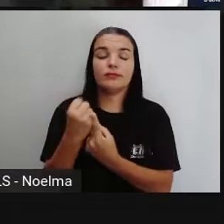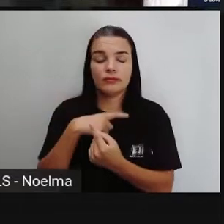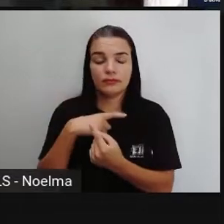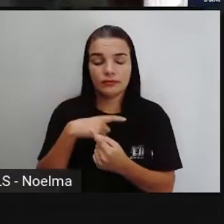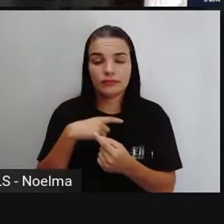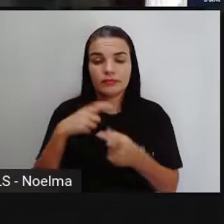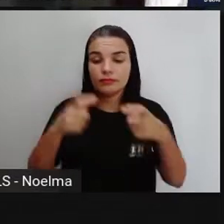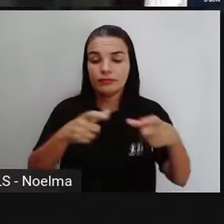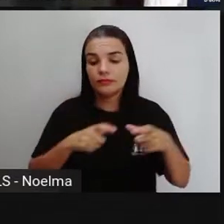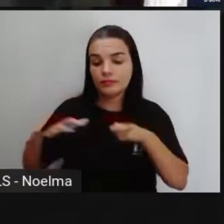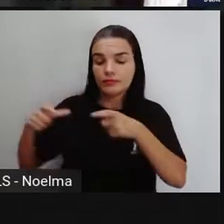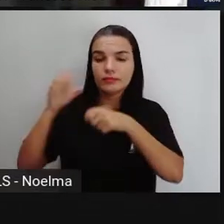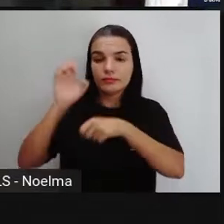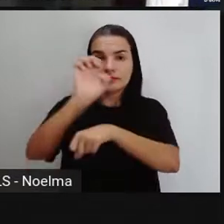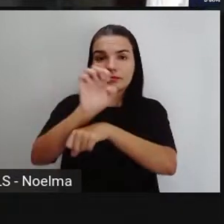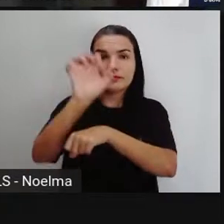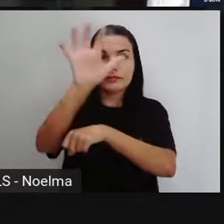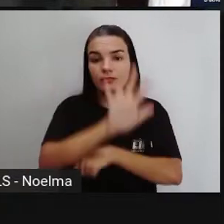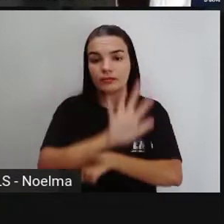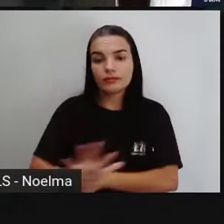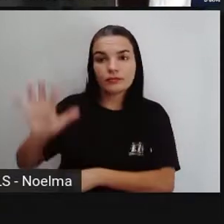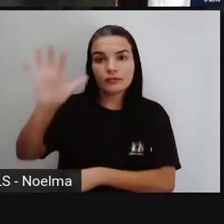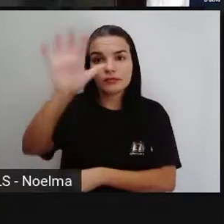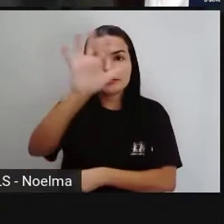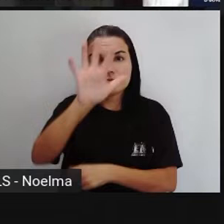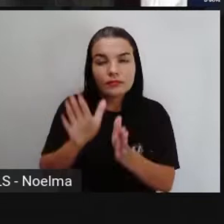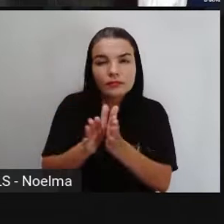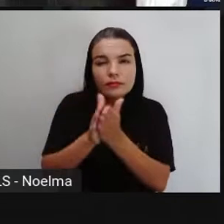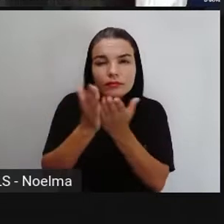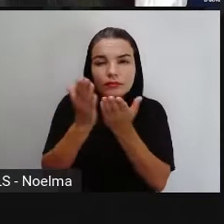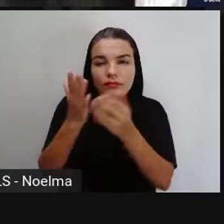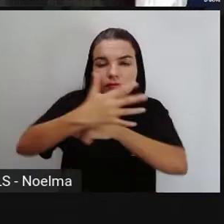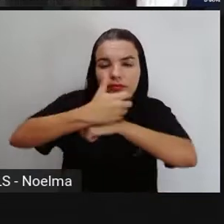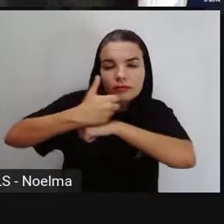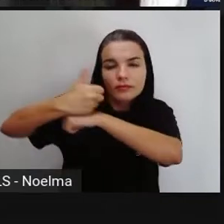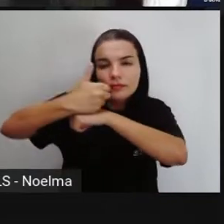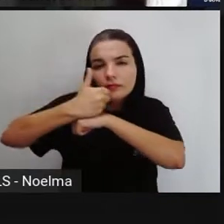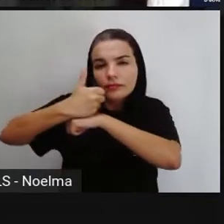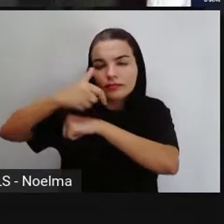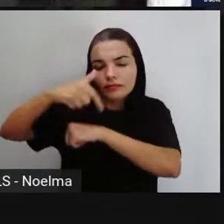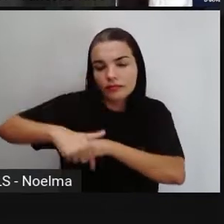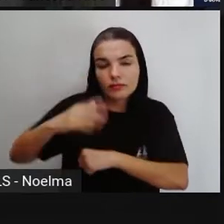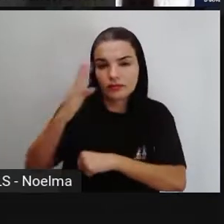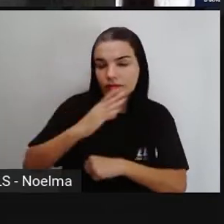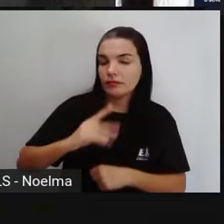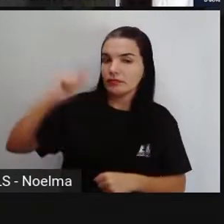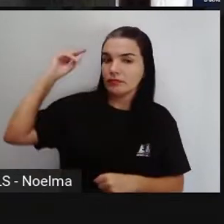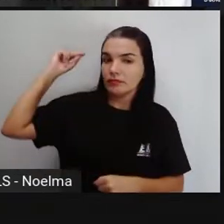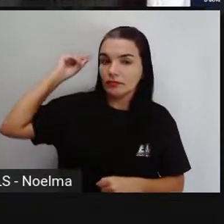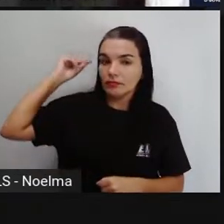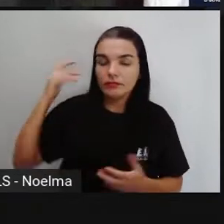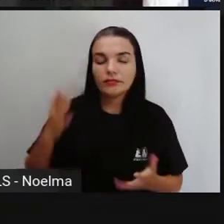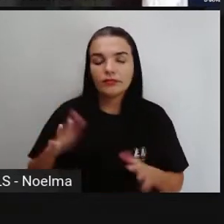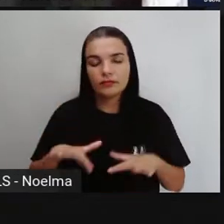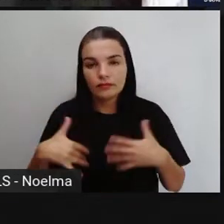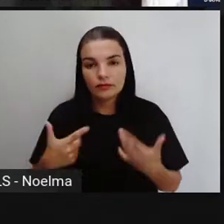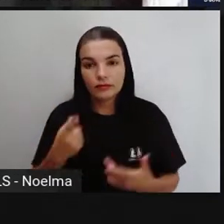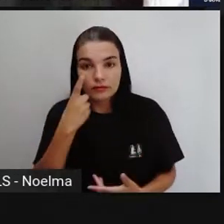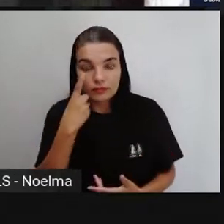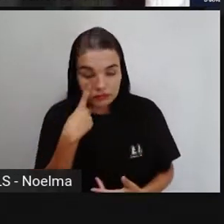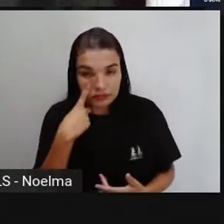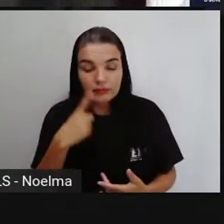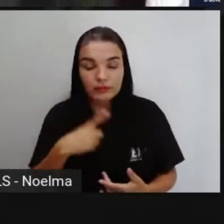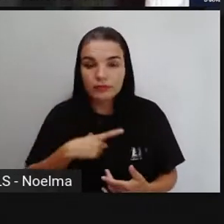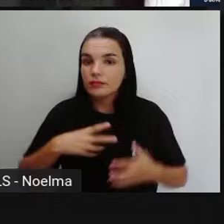que também vieram para cá no período de colonização, de exploração. E a gente percebe a diversidade,